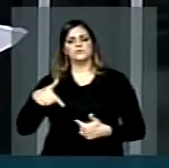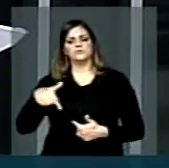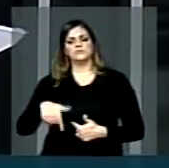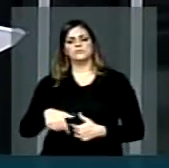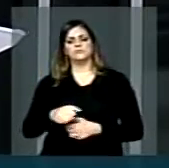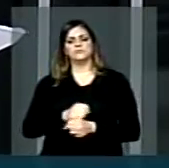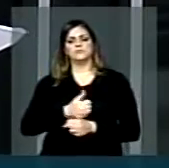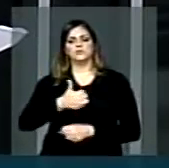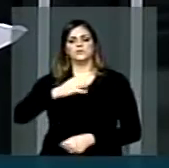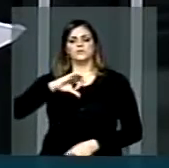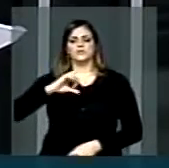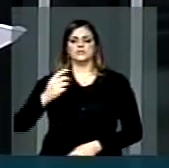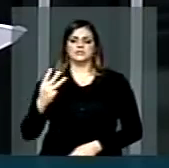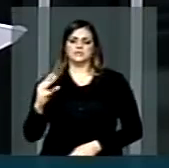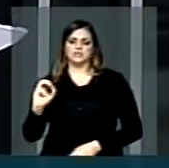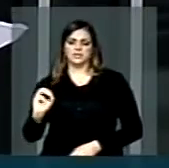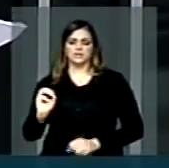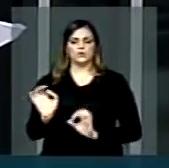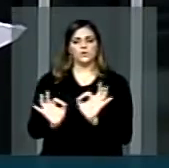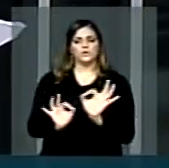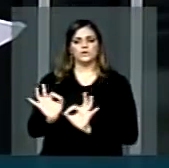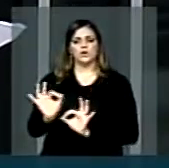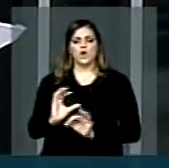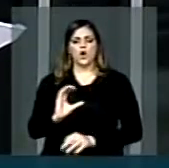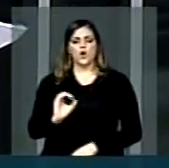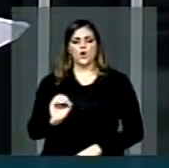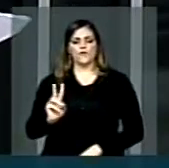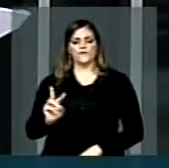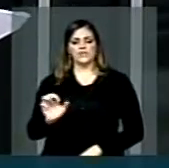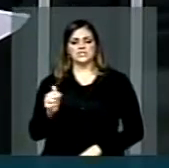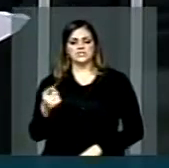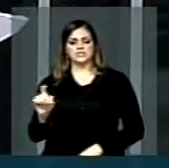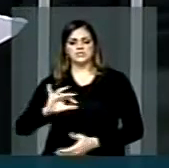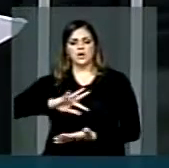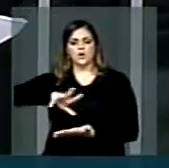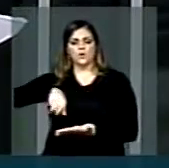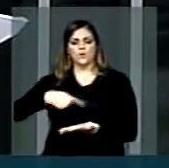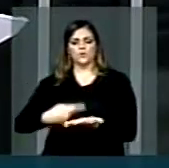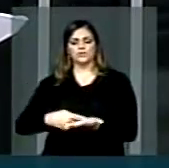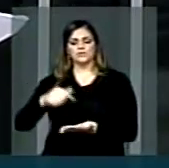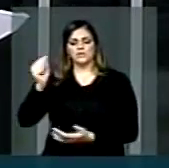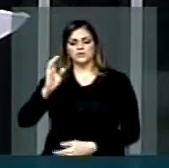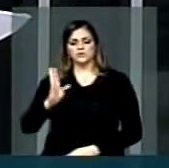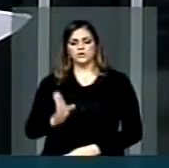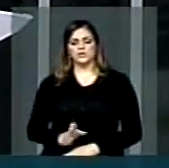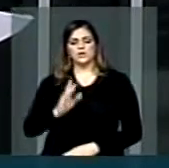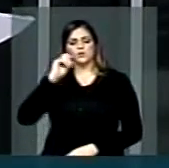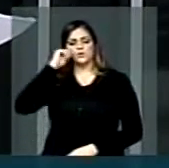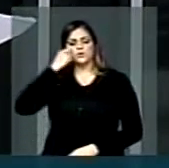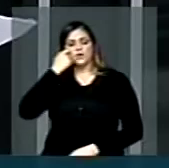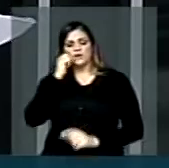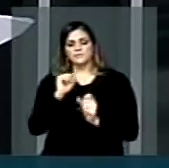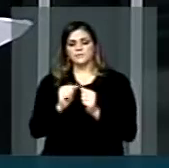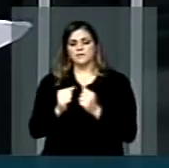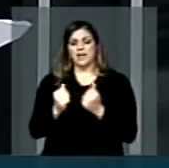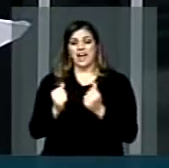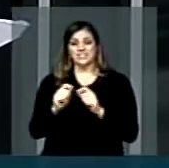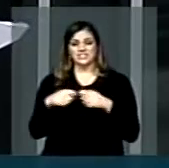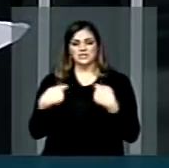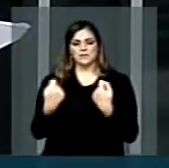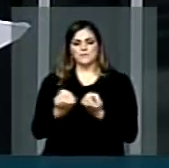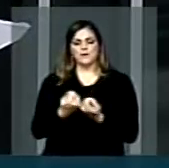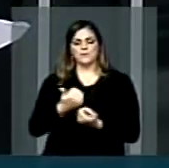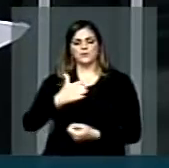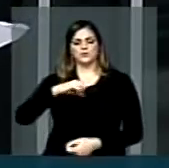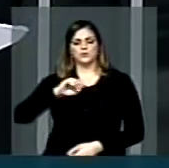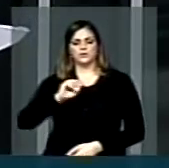de 1930. Organizou a Convenção Nacional do Negro, que propôs à Assembleia Nacional Constituinte de 1946 um conjunto de